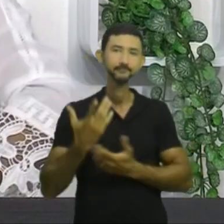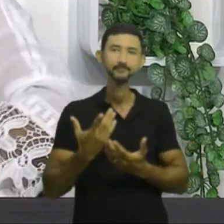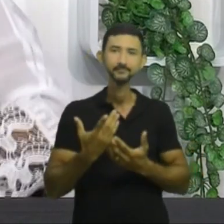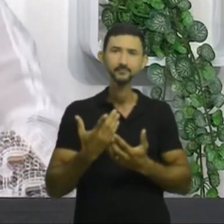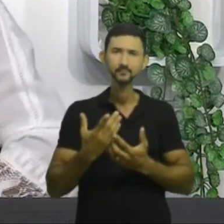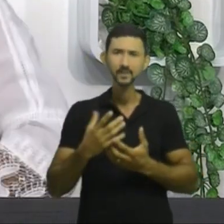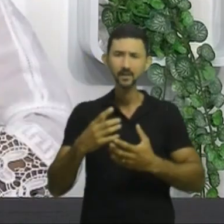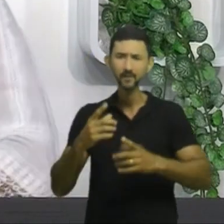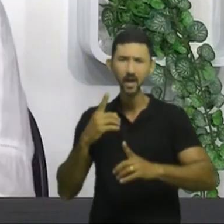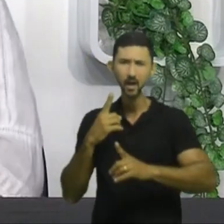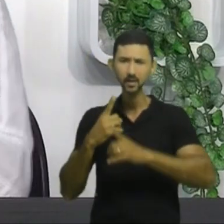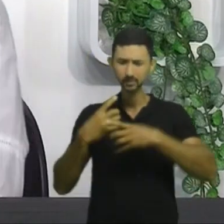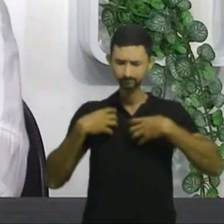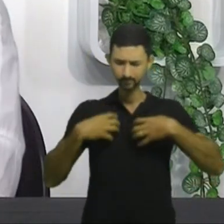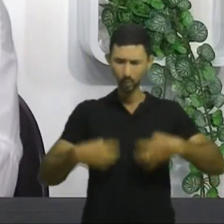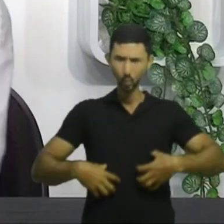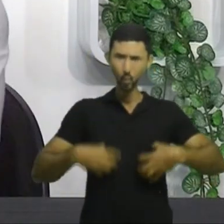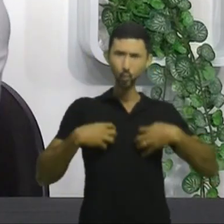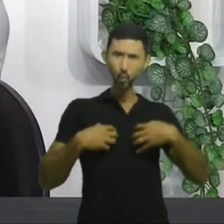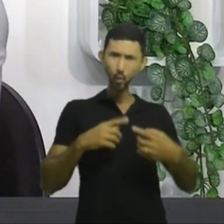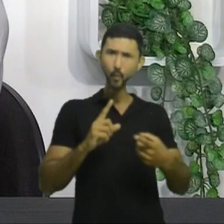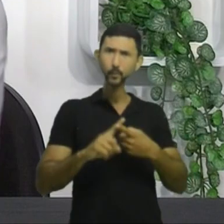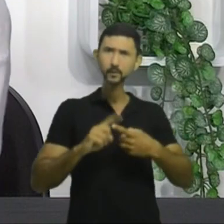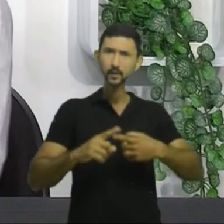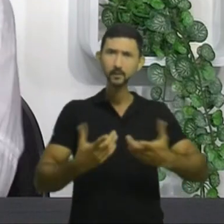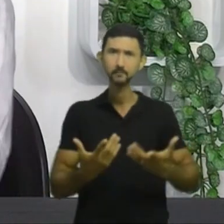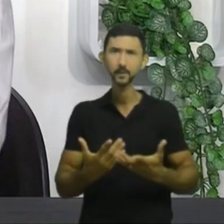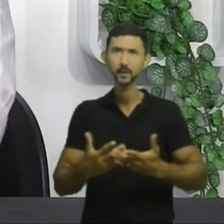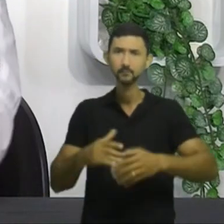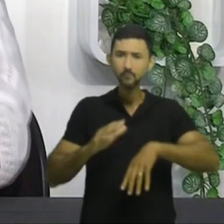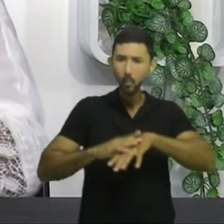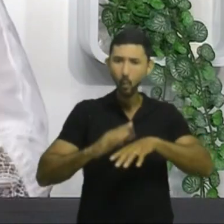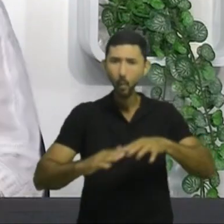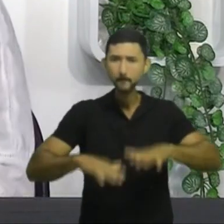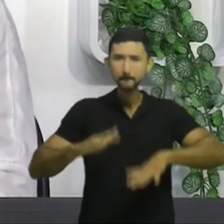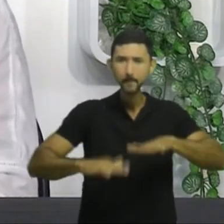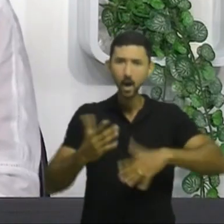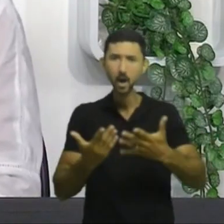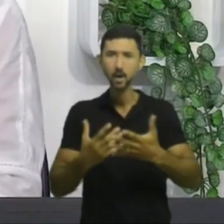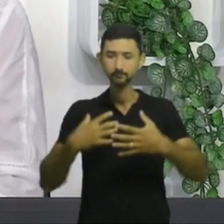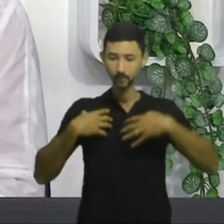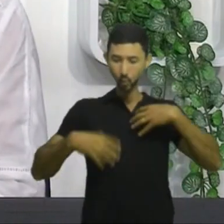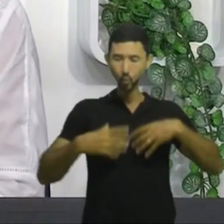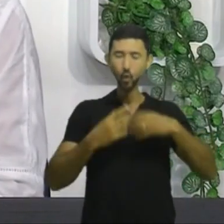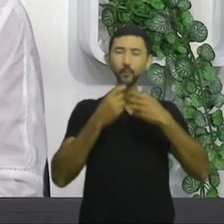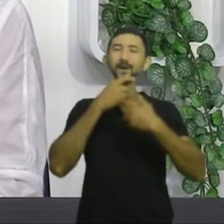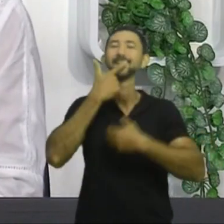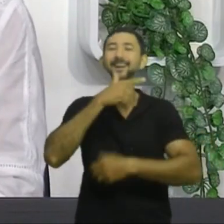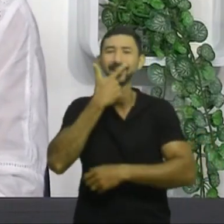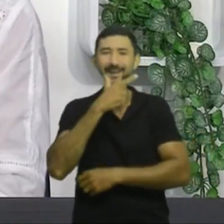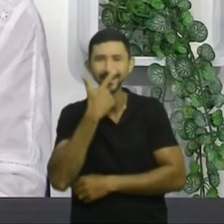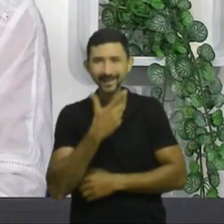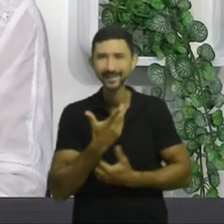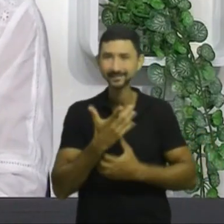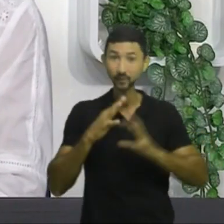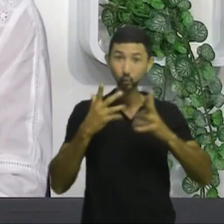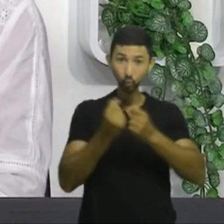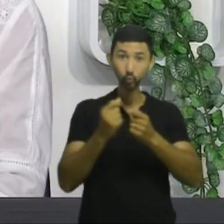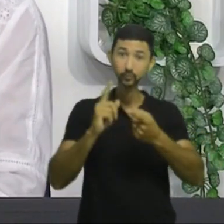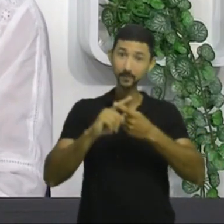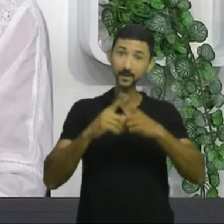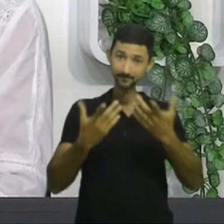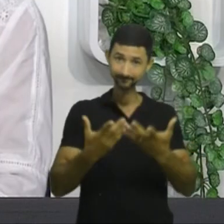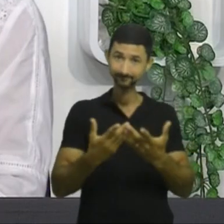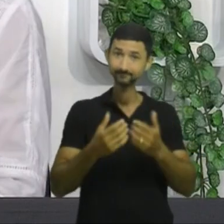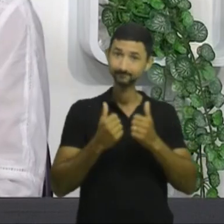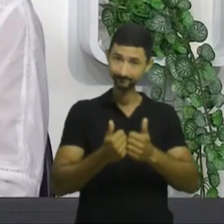no nosso corpo nós podemos fazer sonoridades, nós ao gargalhar, como todos esses que eu citei,